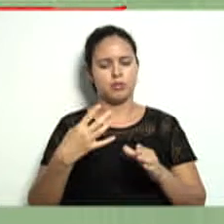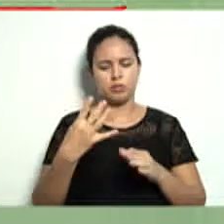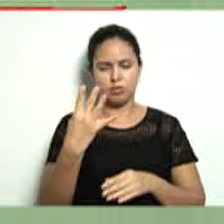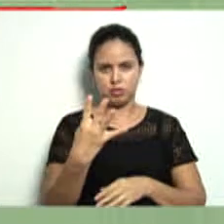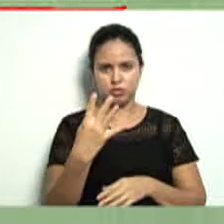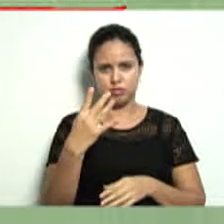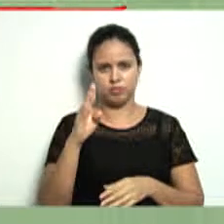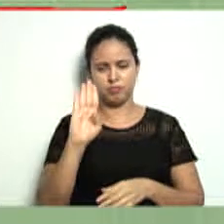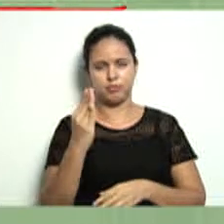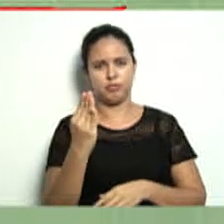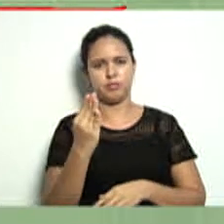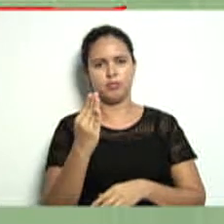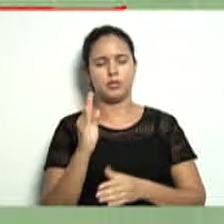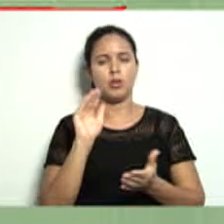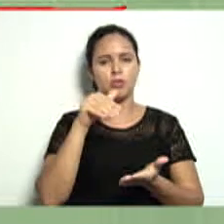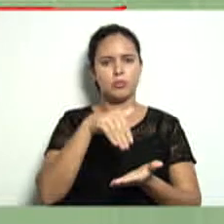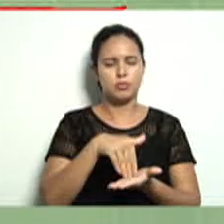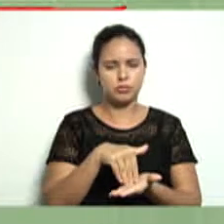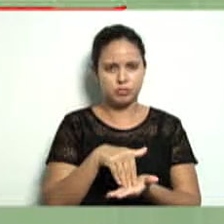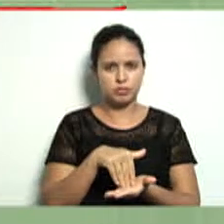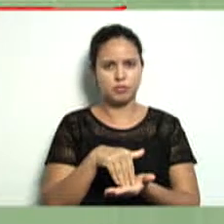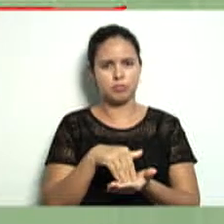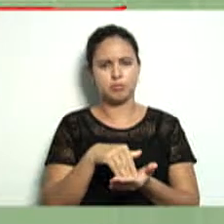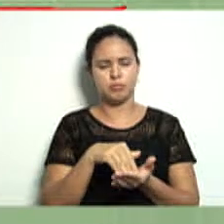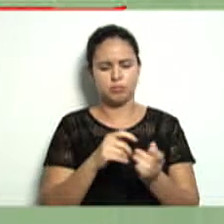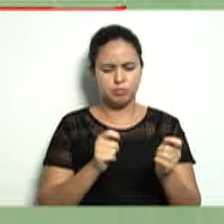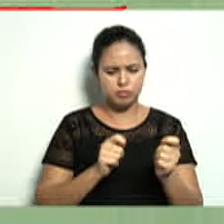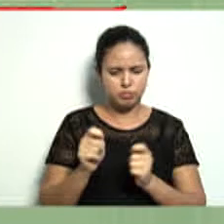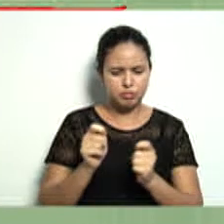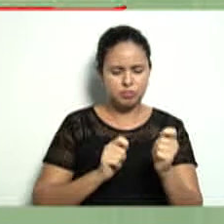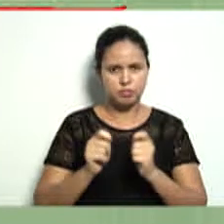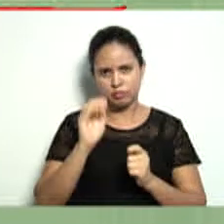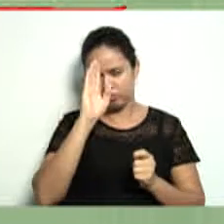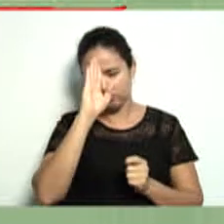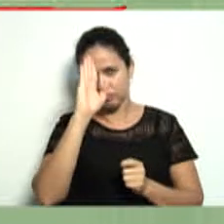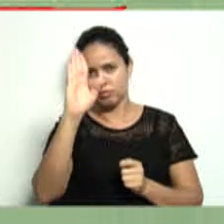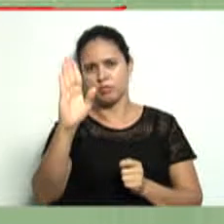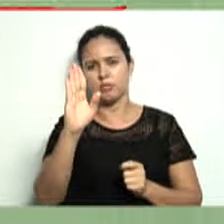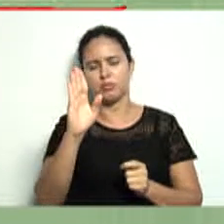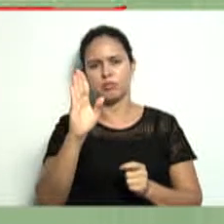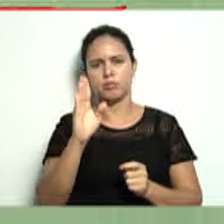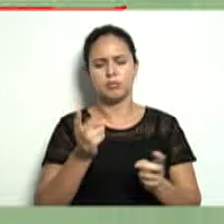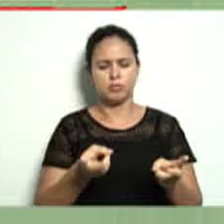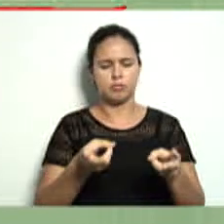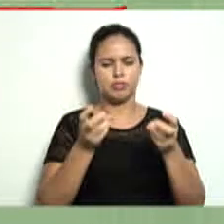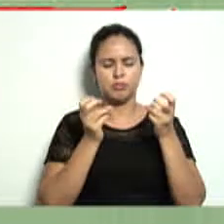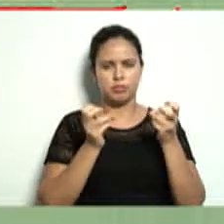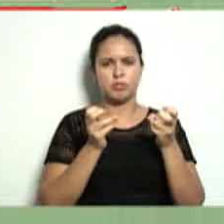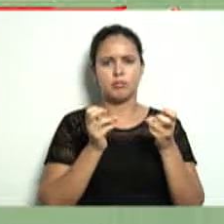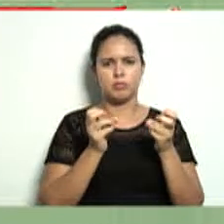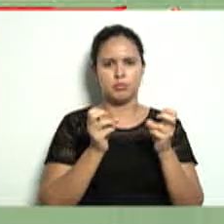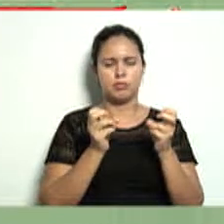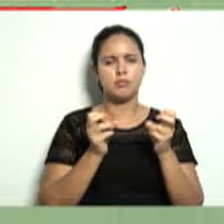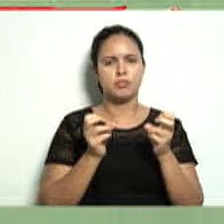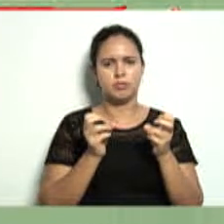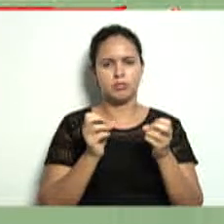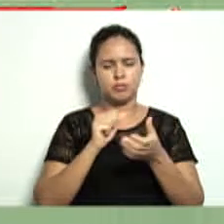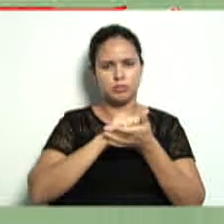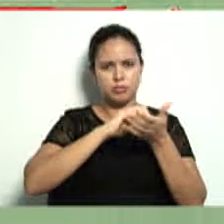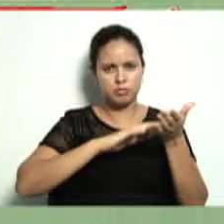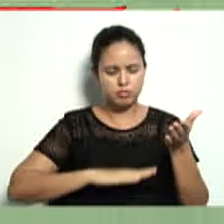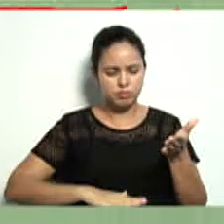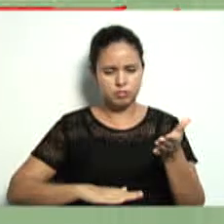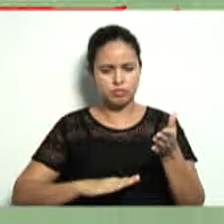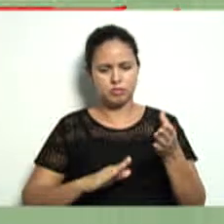última... os controles têm como objetivo primordial observar o alinhamento das ações ao